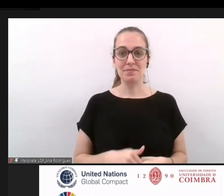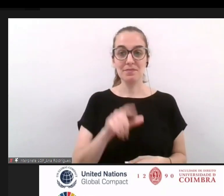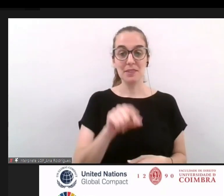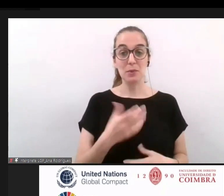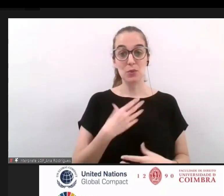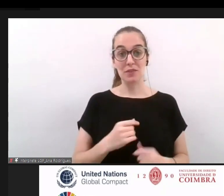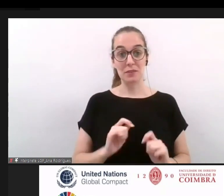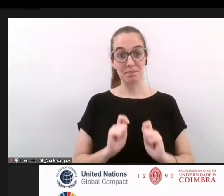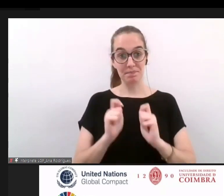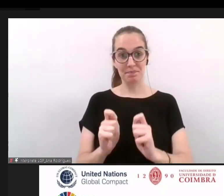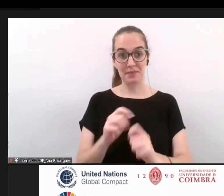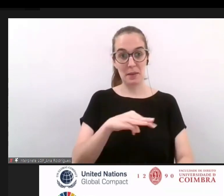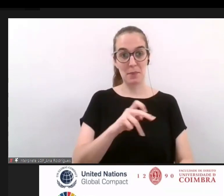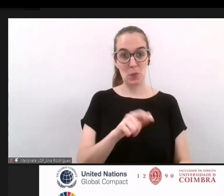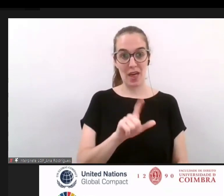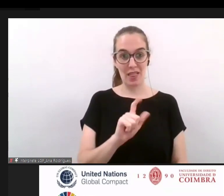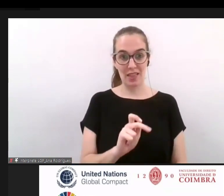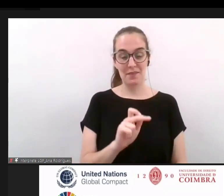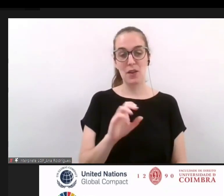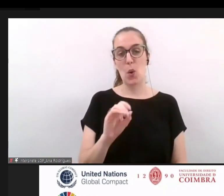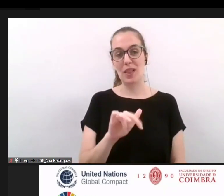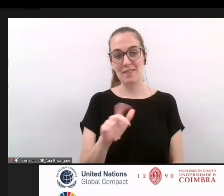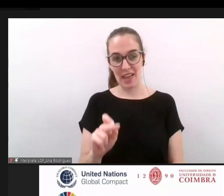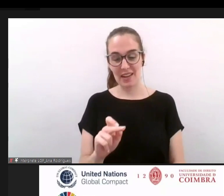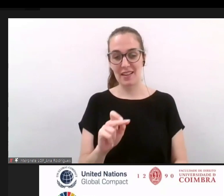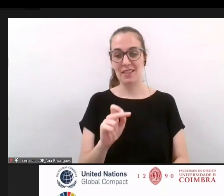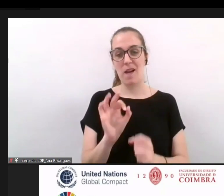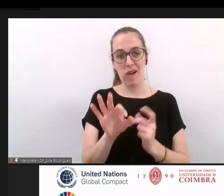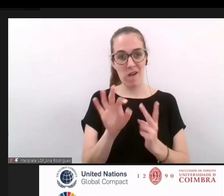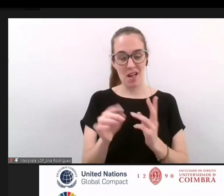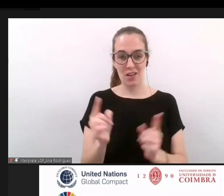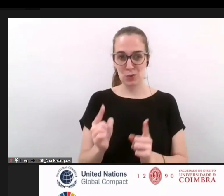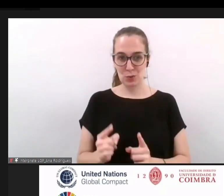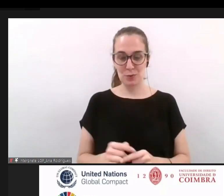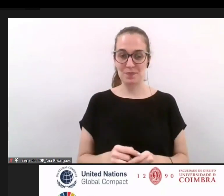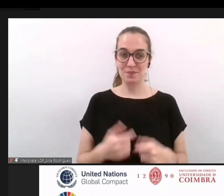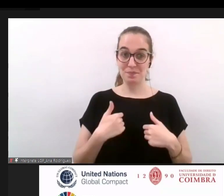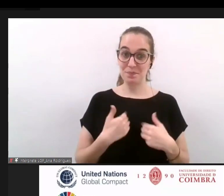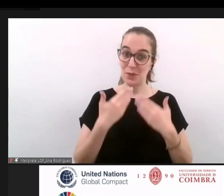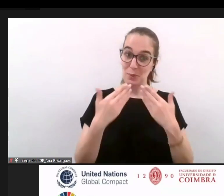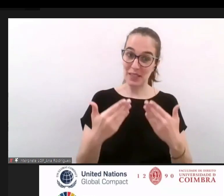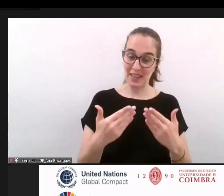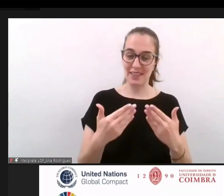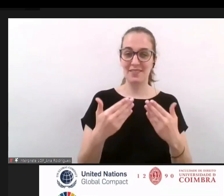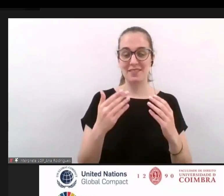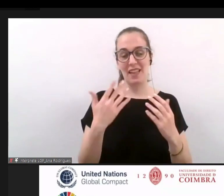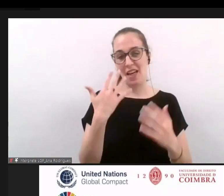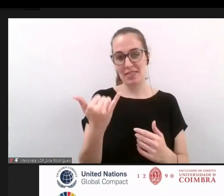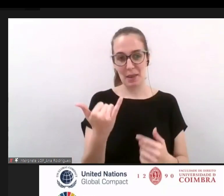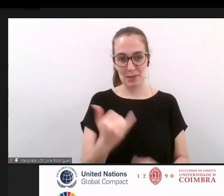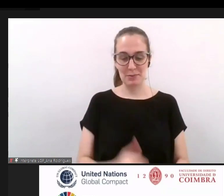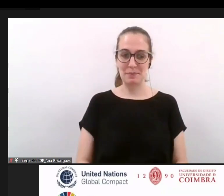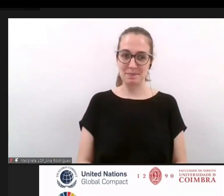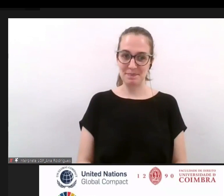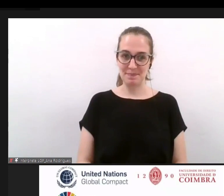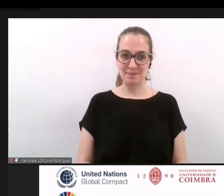passo a palavra, penso que a Manuela Oliveira, para então as notas finais. Pela minha parte, mais uma vez, muito obrigado e até sempre.